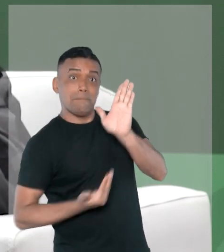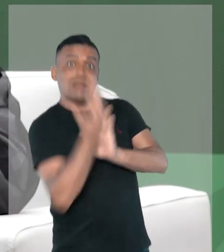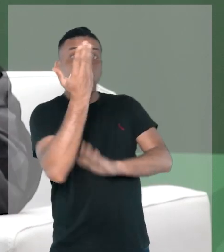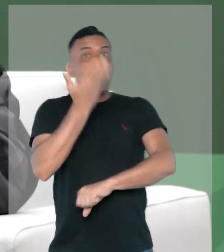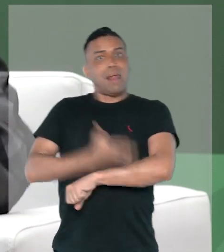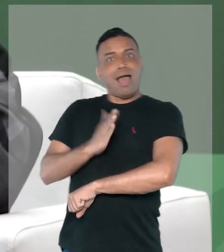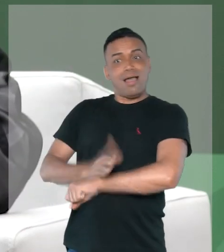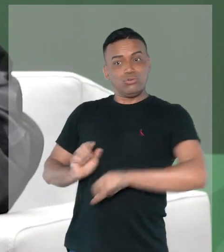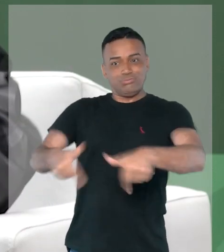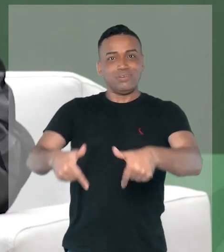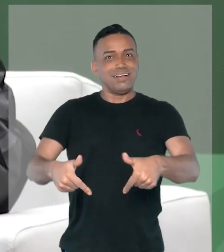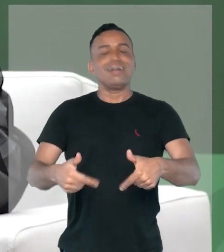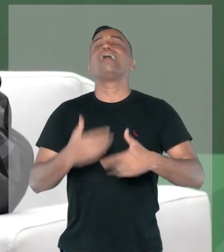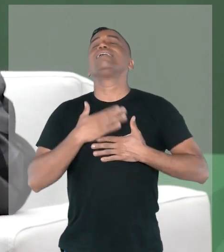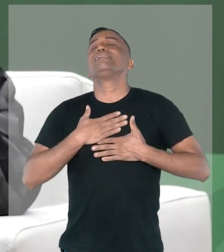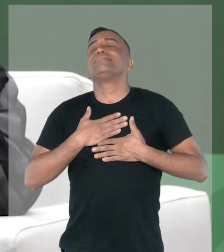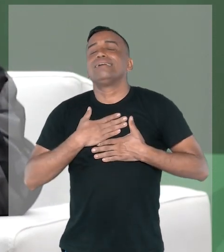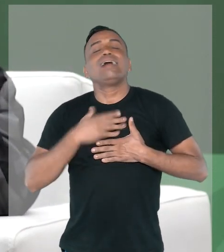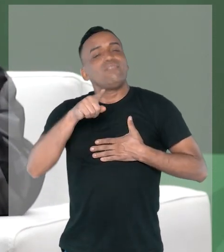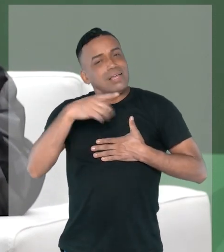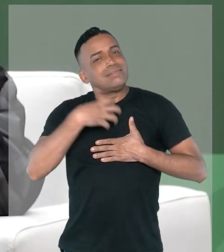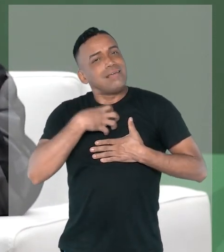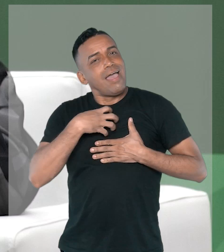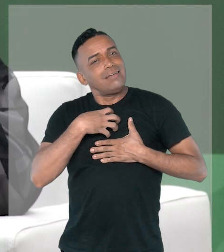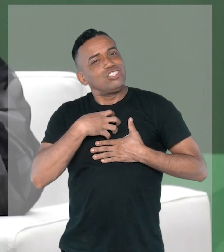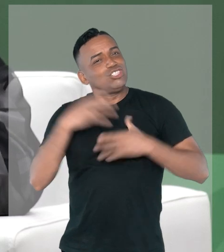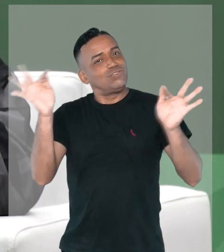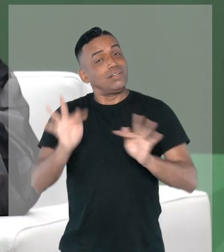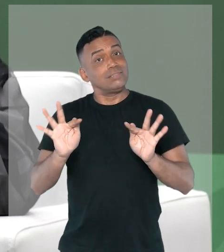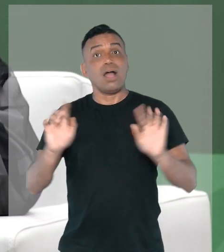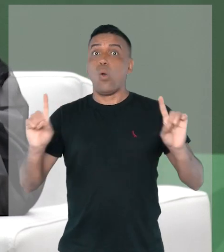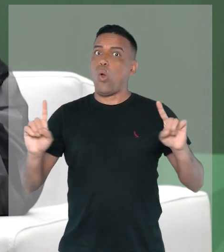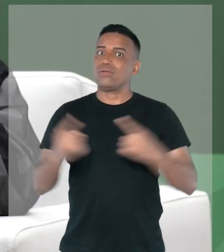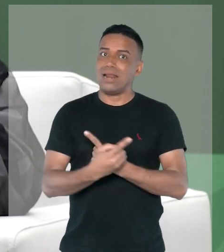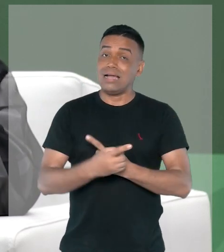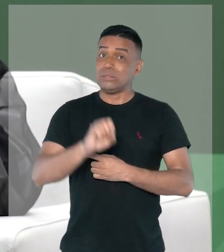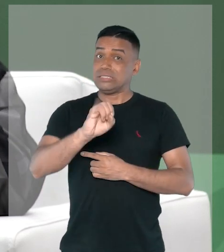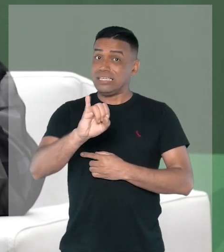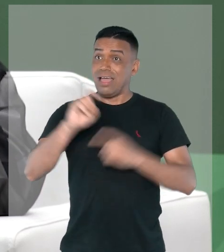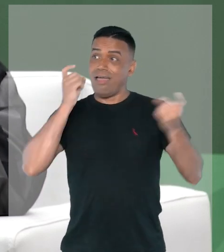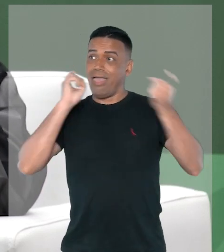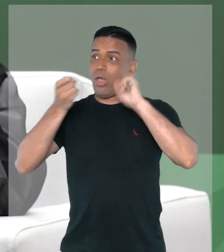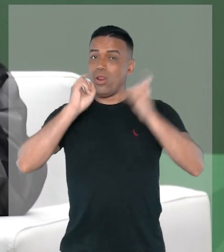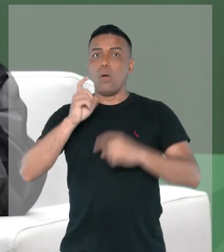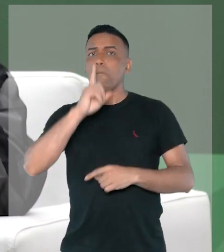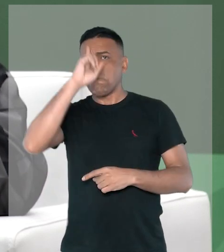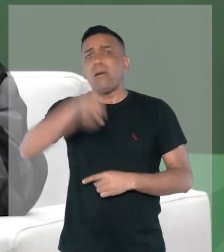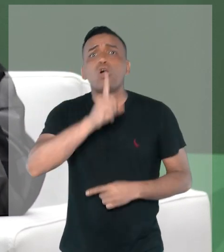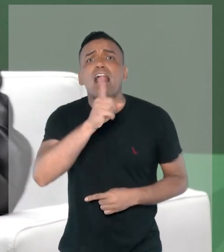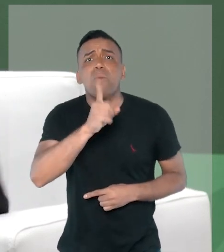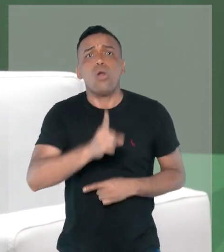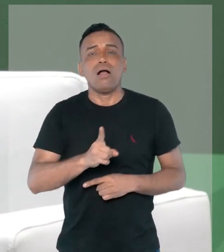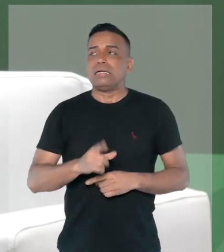certo. Isso faz você ficar feliz. Ao contrário, se você vai numa reunião e mandam você calar a